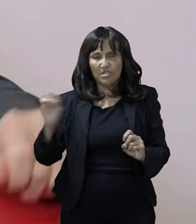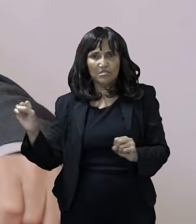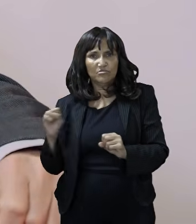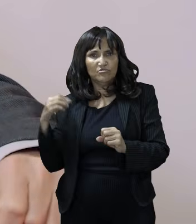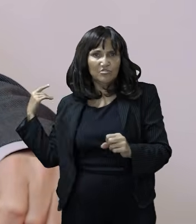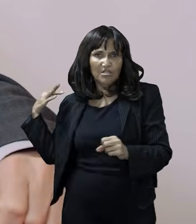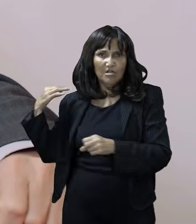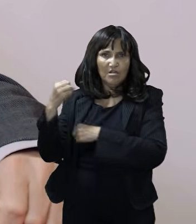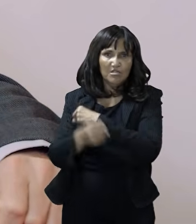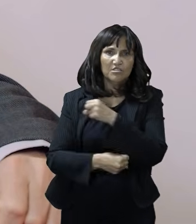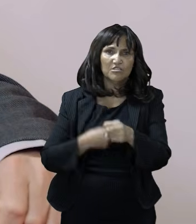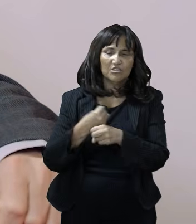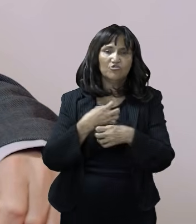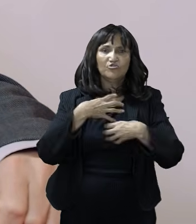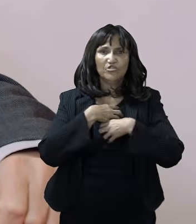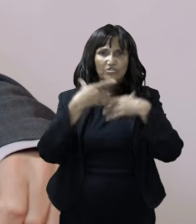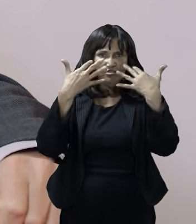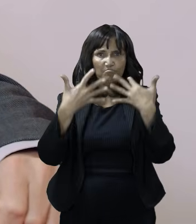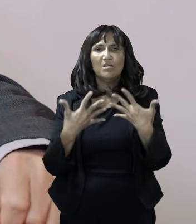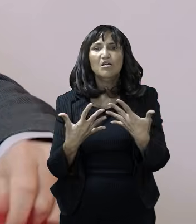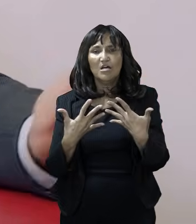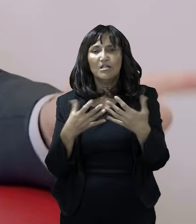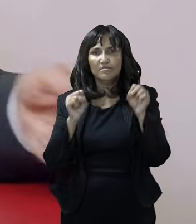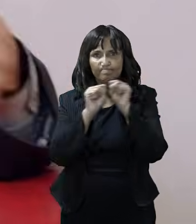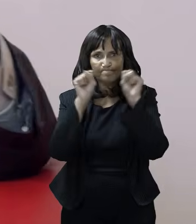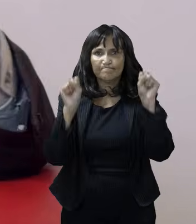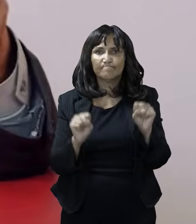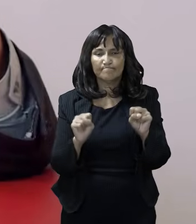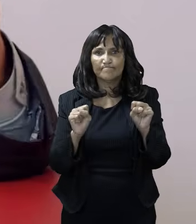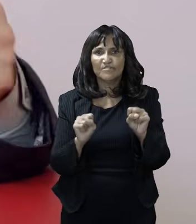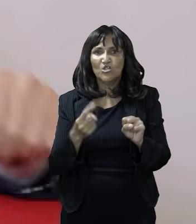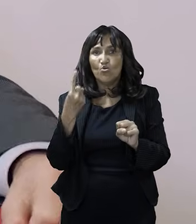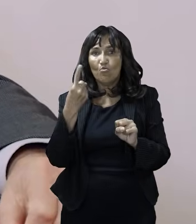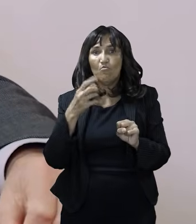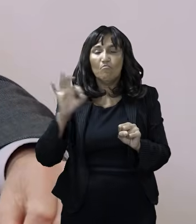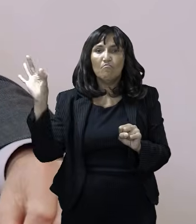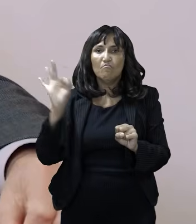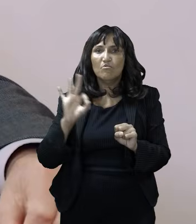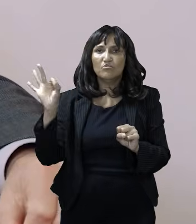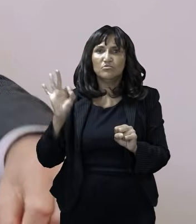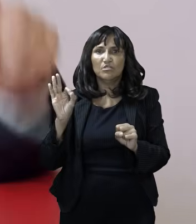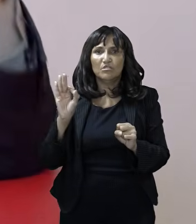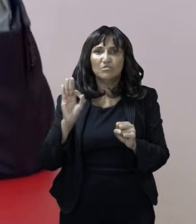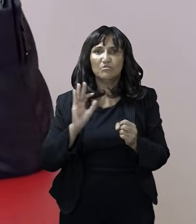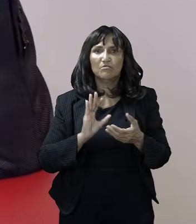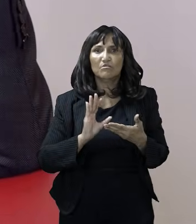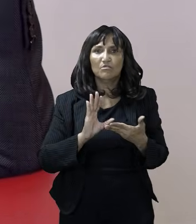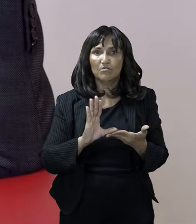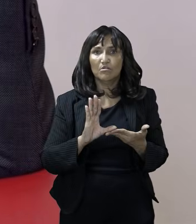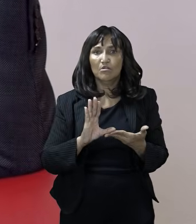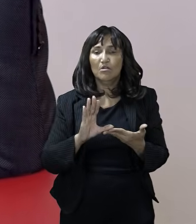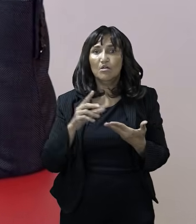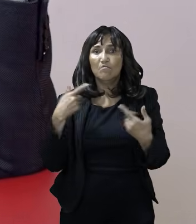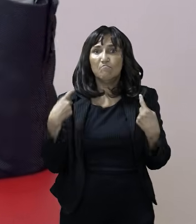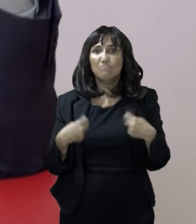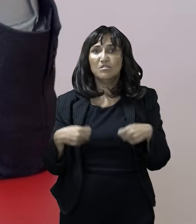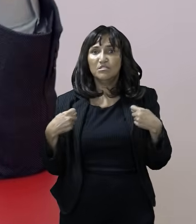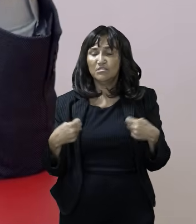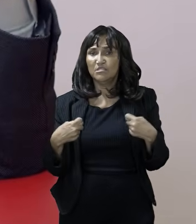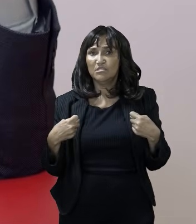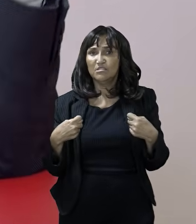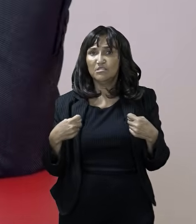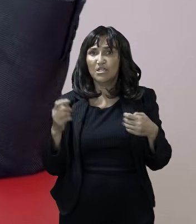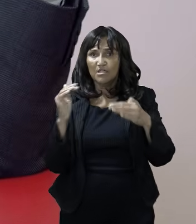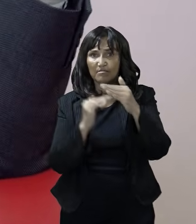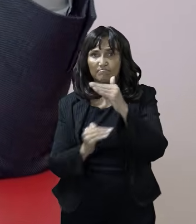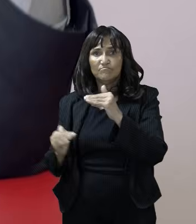da gente dizer que eles são o sistema é que 1% precisa pagar imposto. A cobertura precisa pagar... O famoso andar de